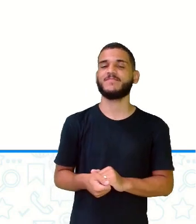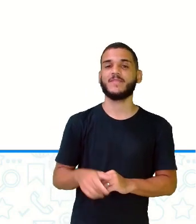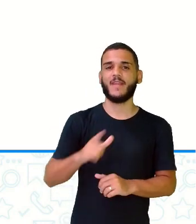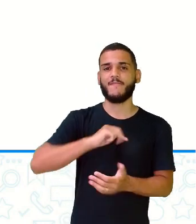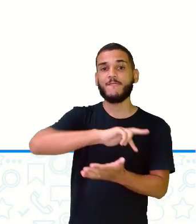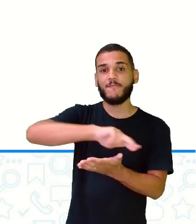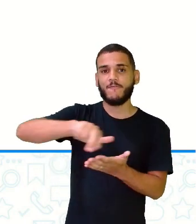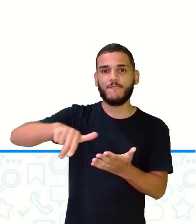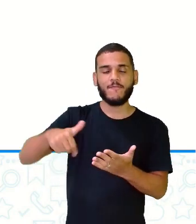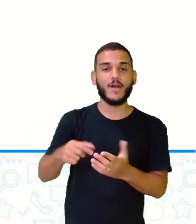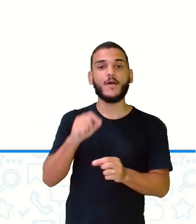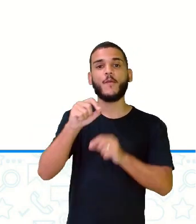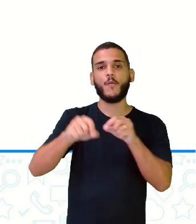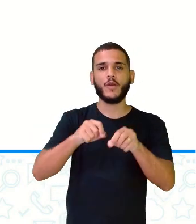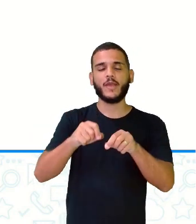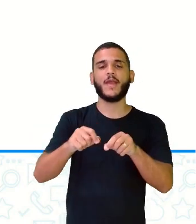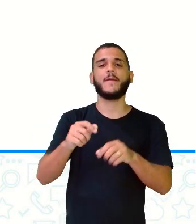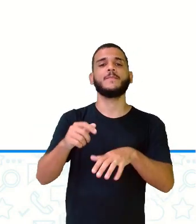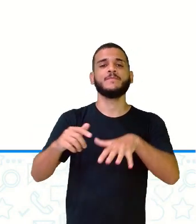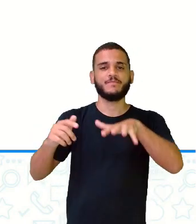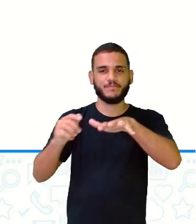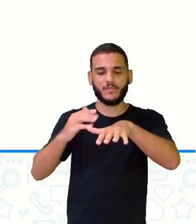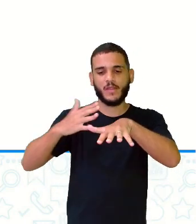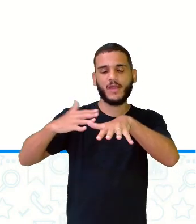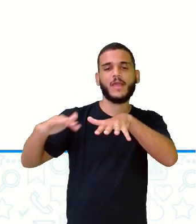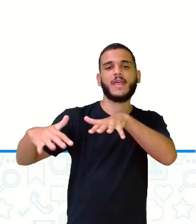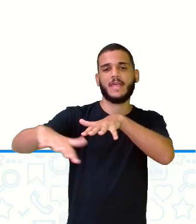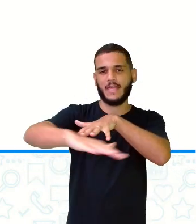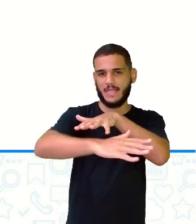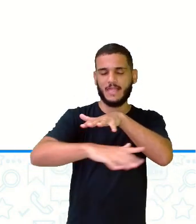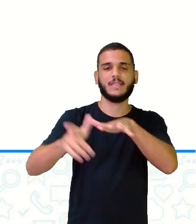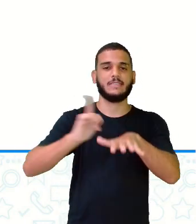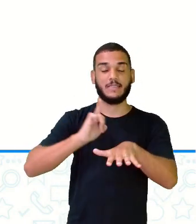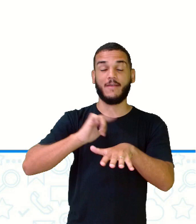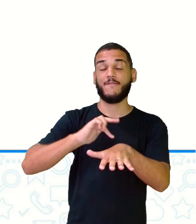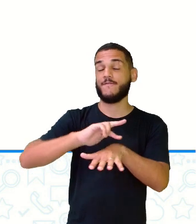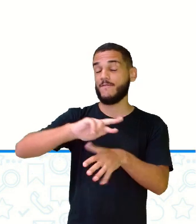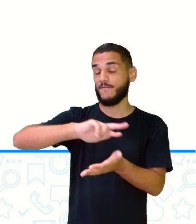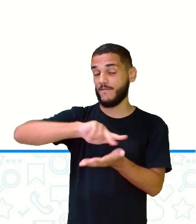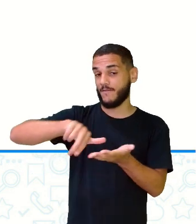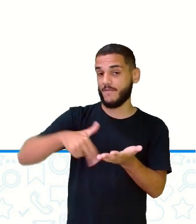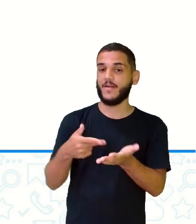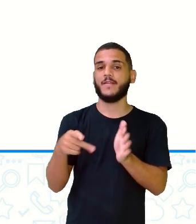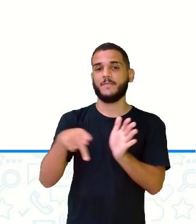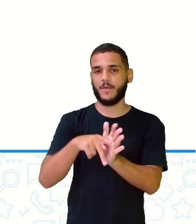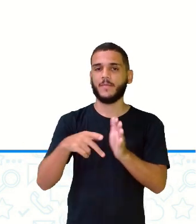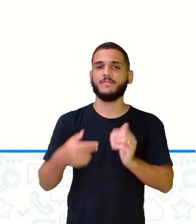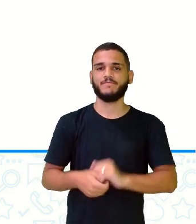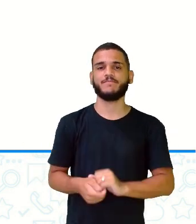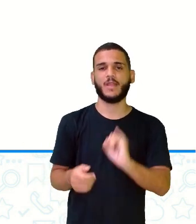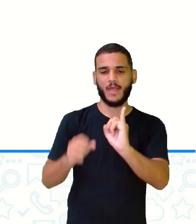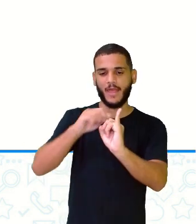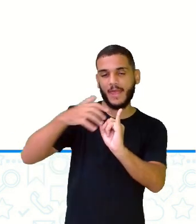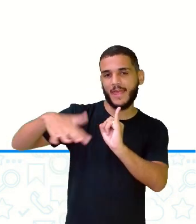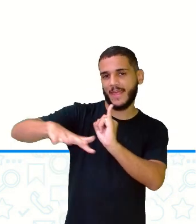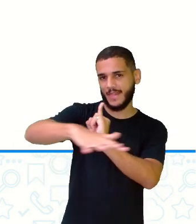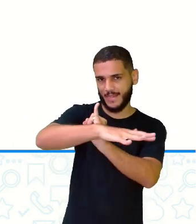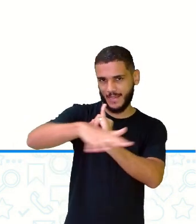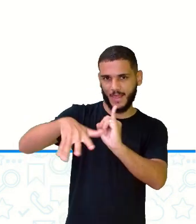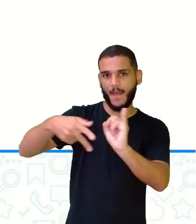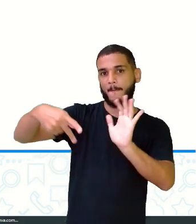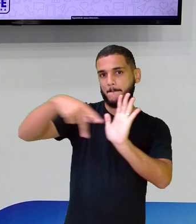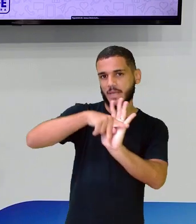são arquipélagos e são muitas ilhas juntas. Olha só que bonitinho. E ele é pertencente ao Brasil, do estado